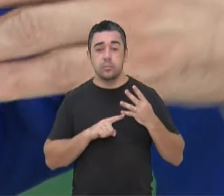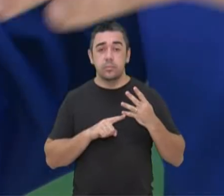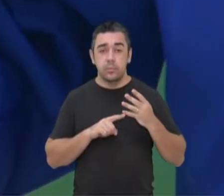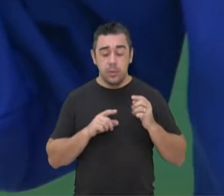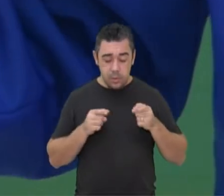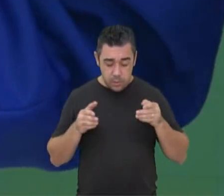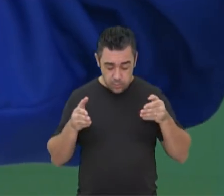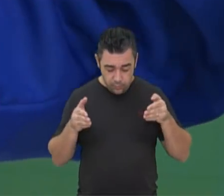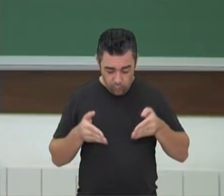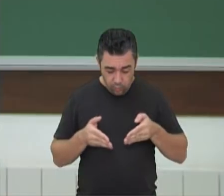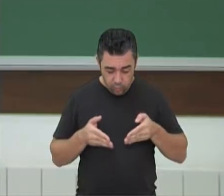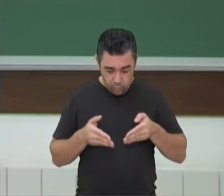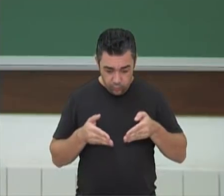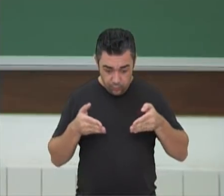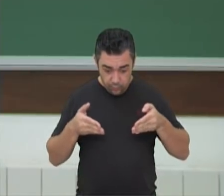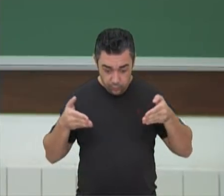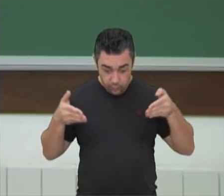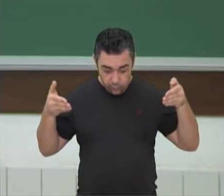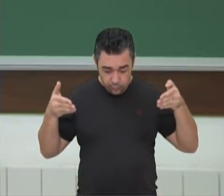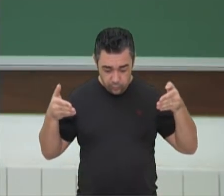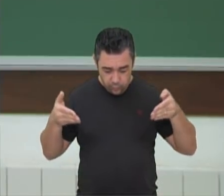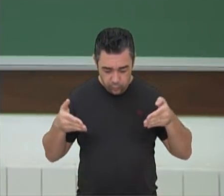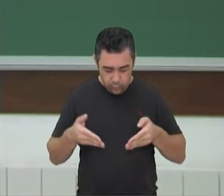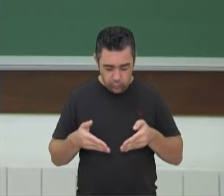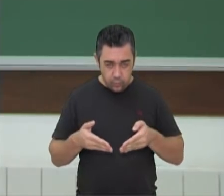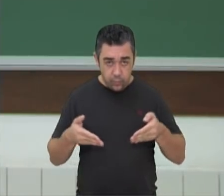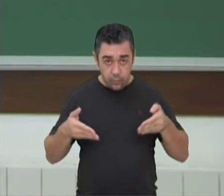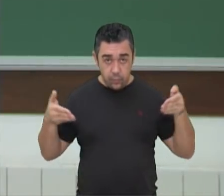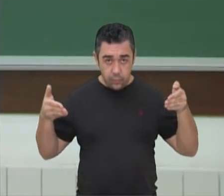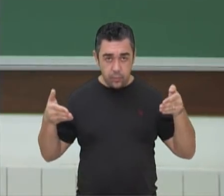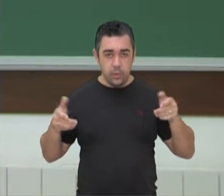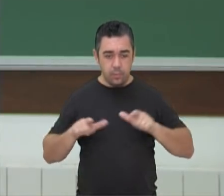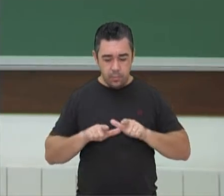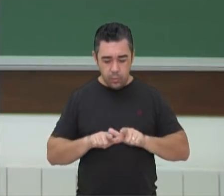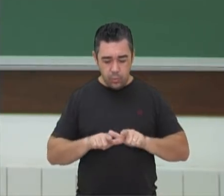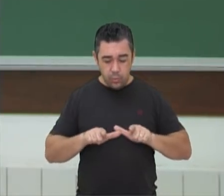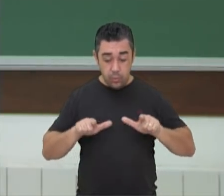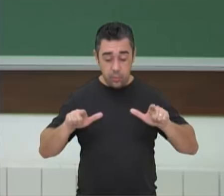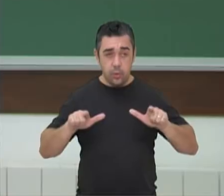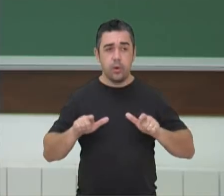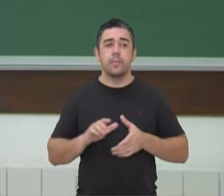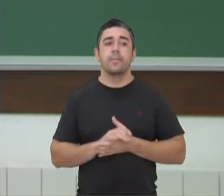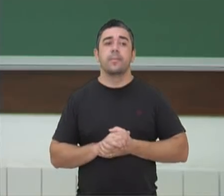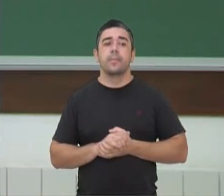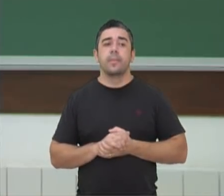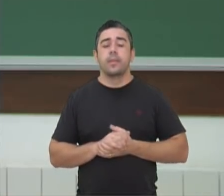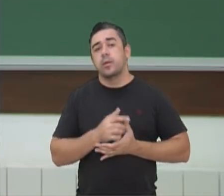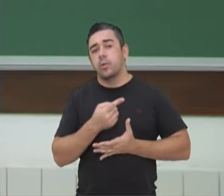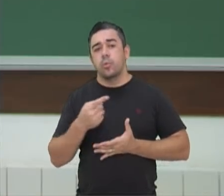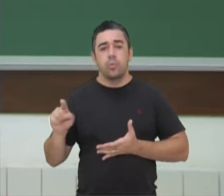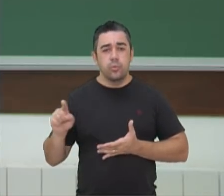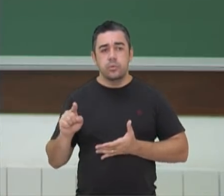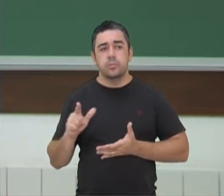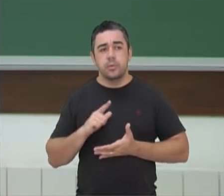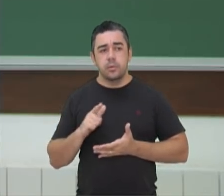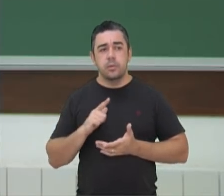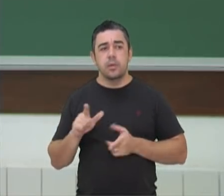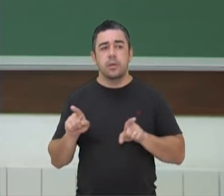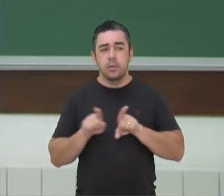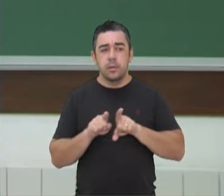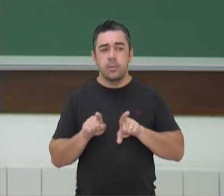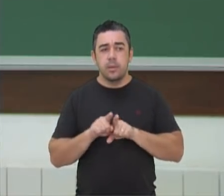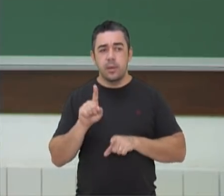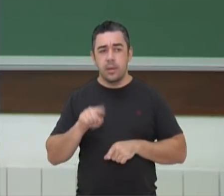de ampliação para o maior poder de ampliação. E vamos finalizando as últimas partes do nosso